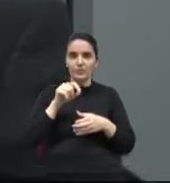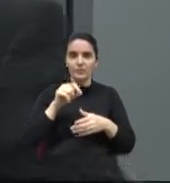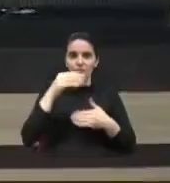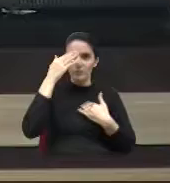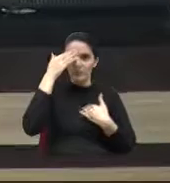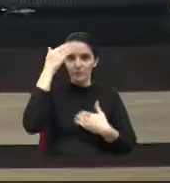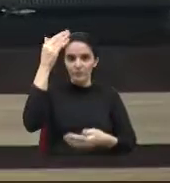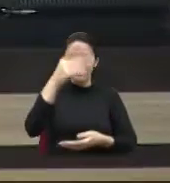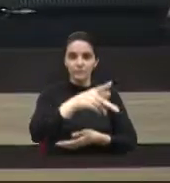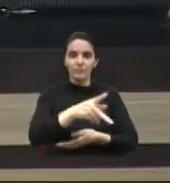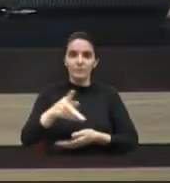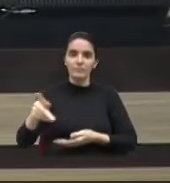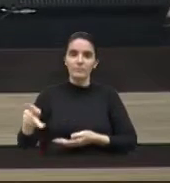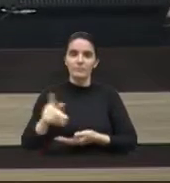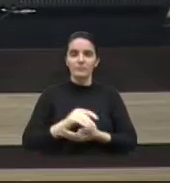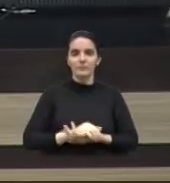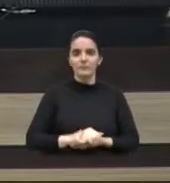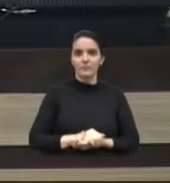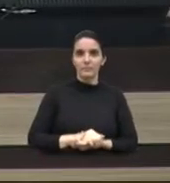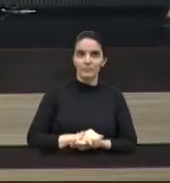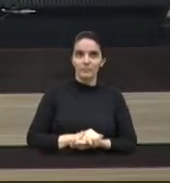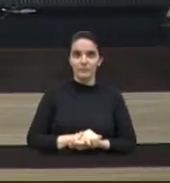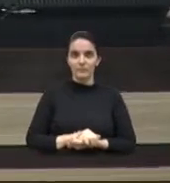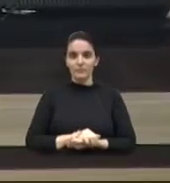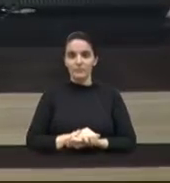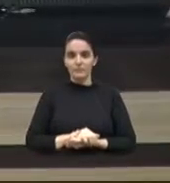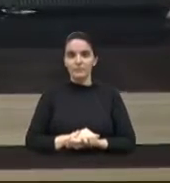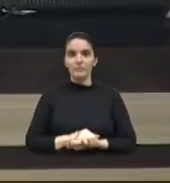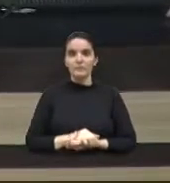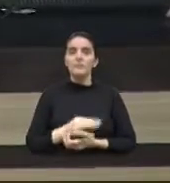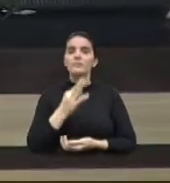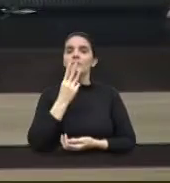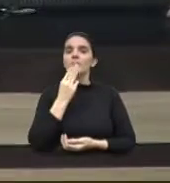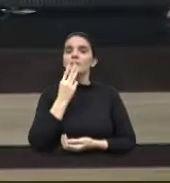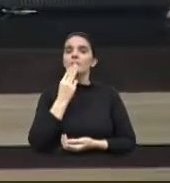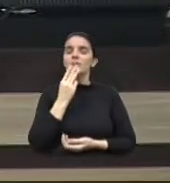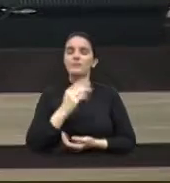presidente. Questão de ordem, senhor presidente. Questão de ordem, vereador Vaguinho.